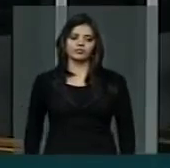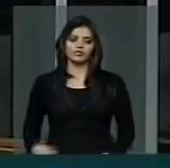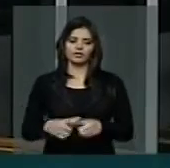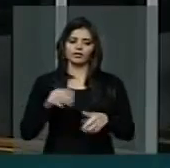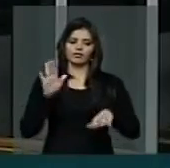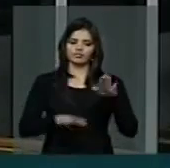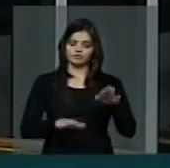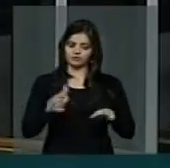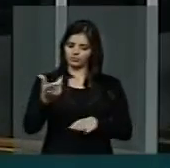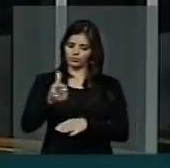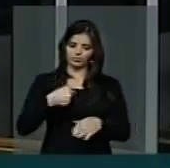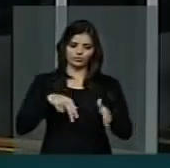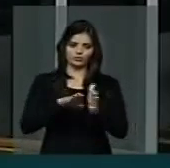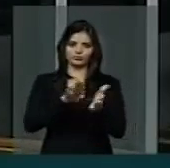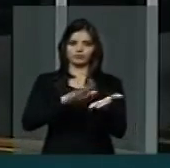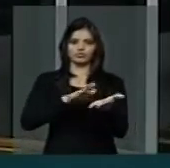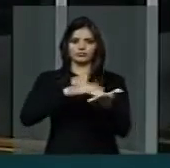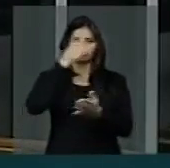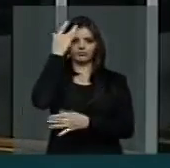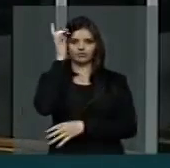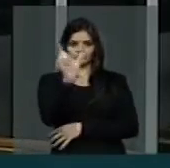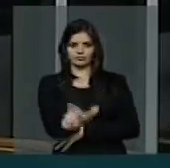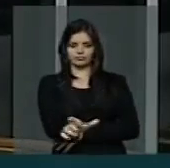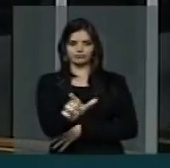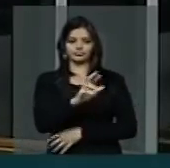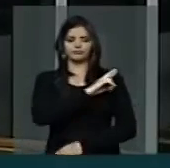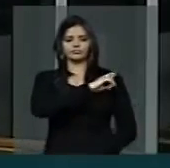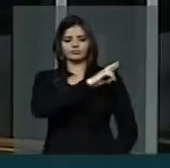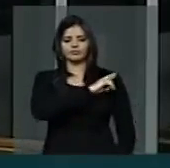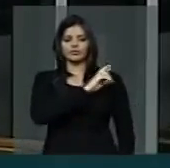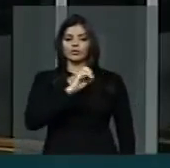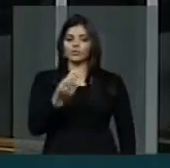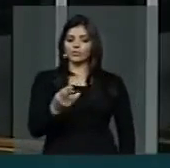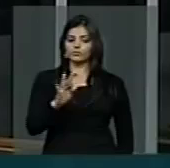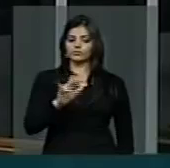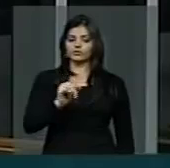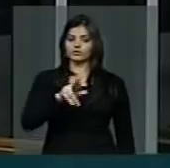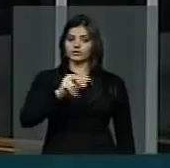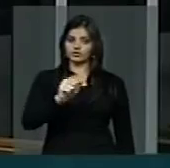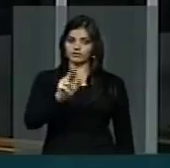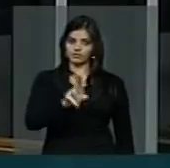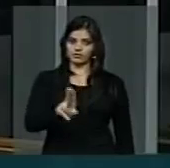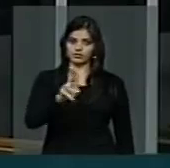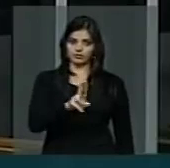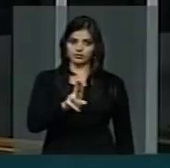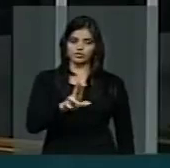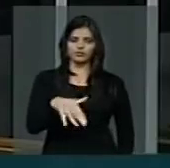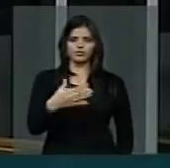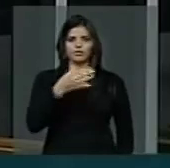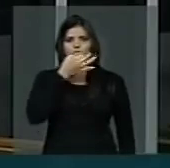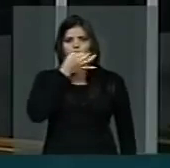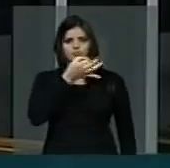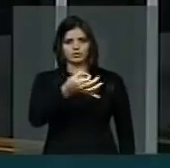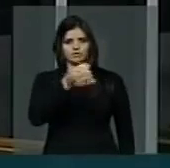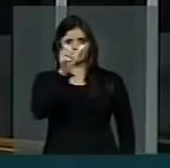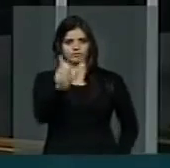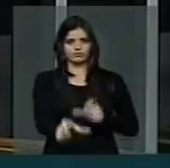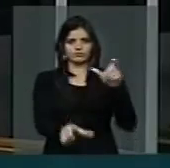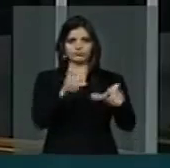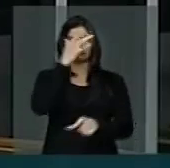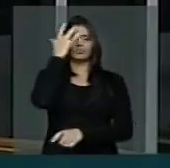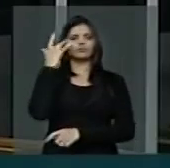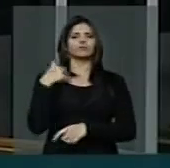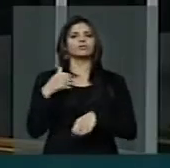muitas vezes, nas mãos ou na tarifa do usuário. Qual a opinião dos presentes em